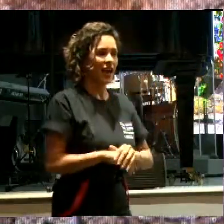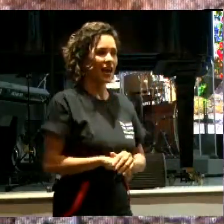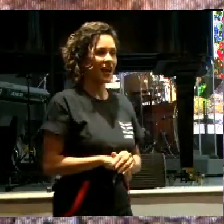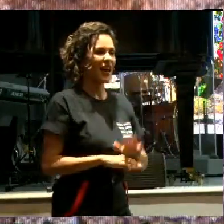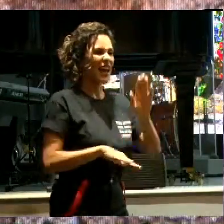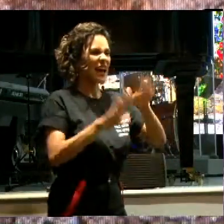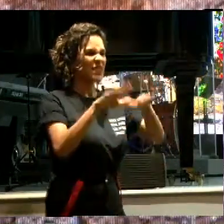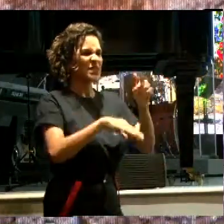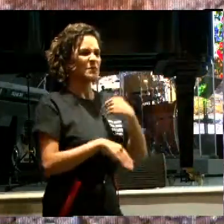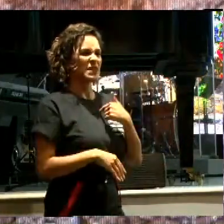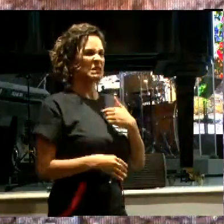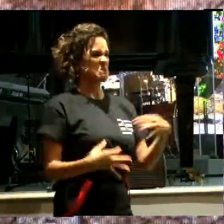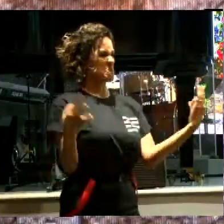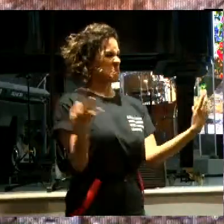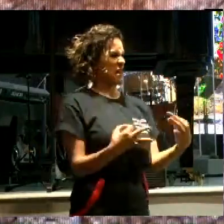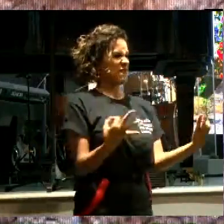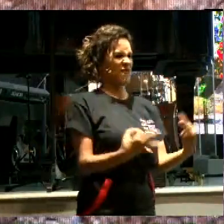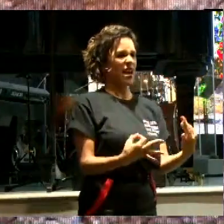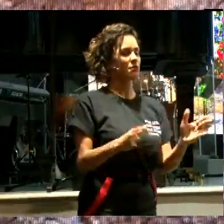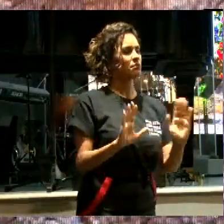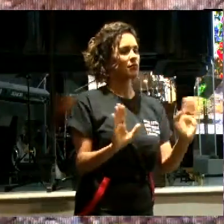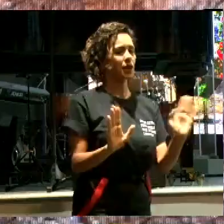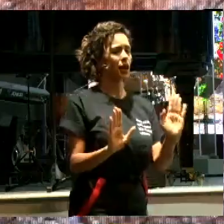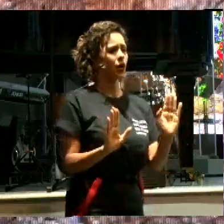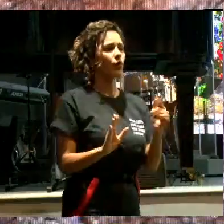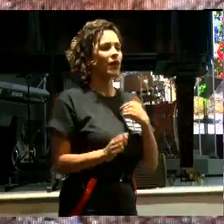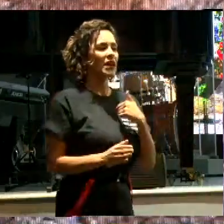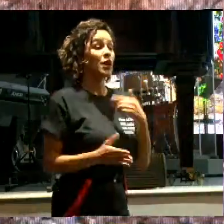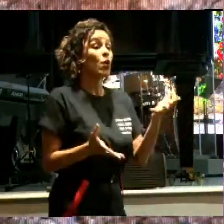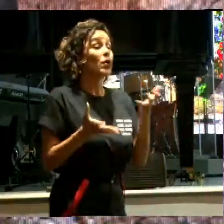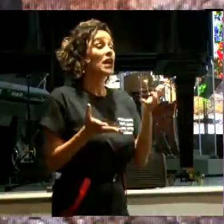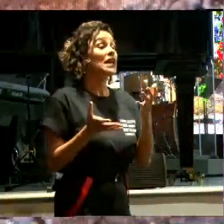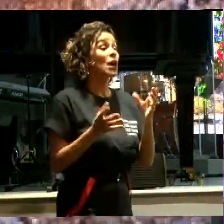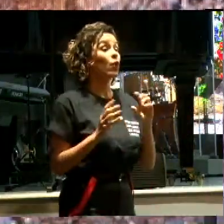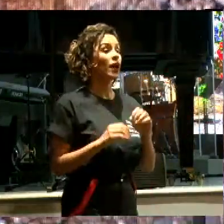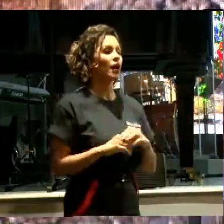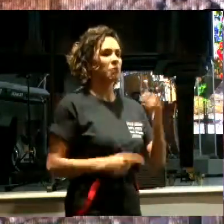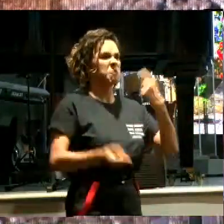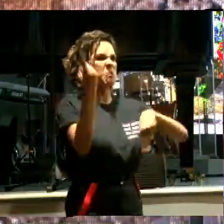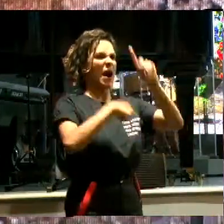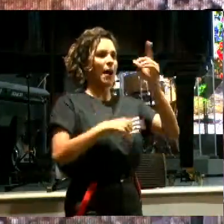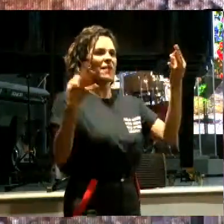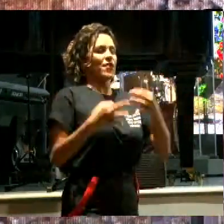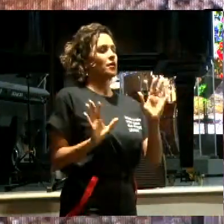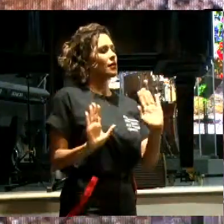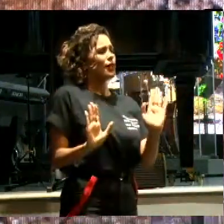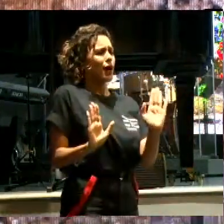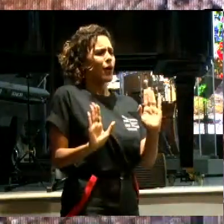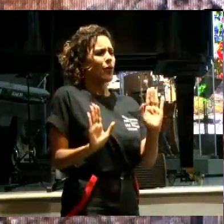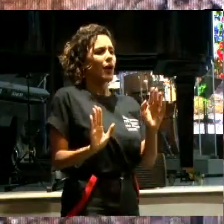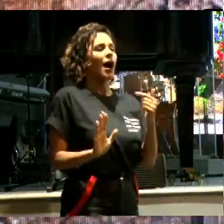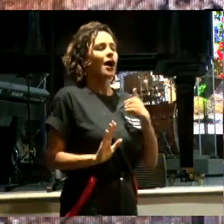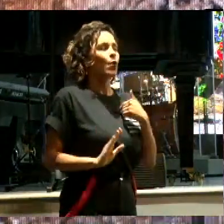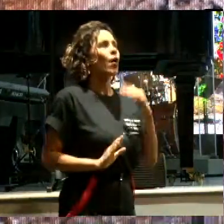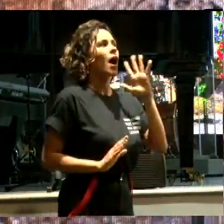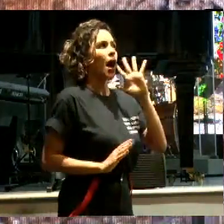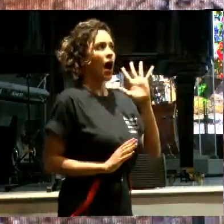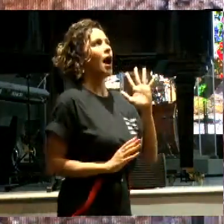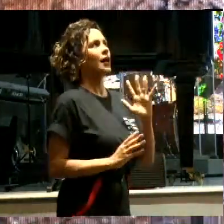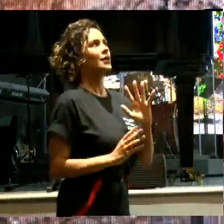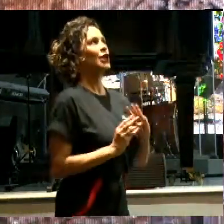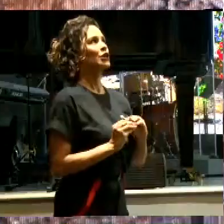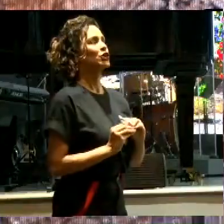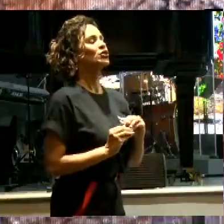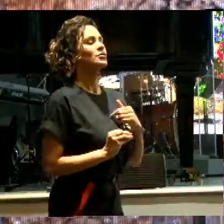consegui. Mas à medida que eu fui deixando as coisas acontecendo devagarzinho, que eu fui